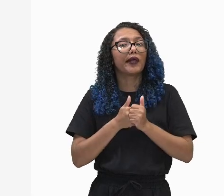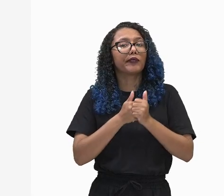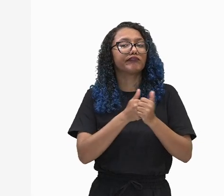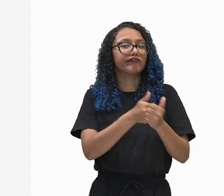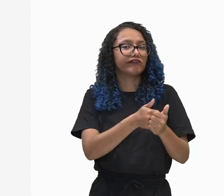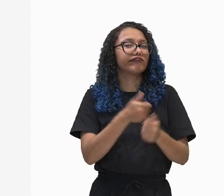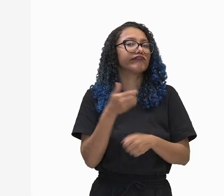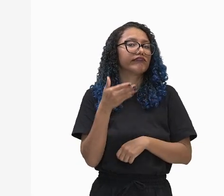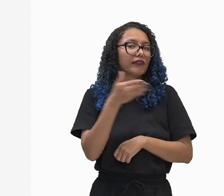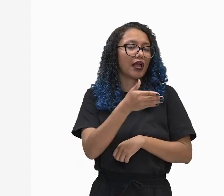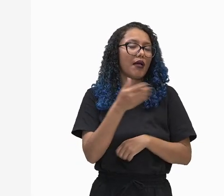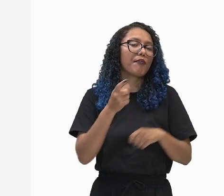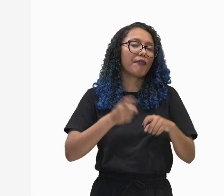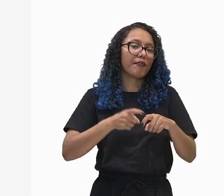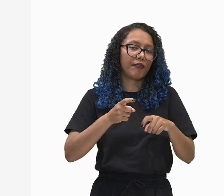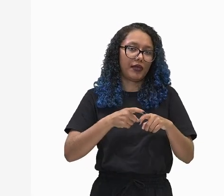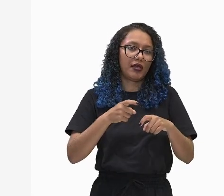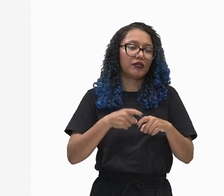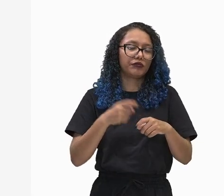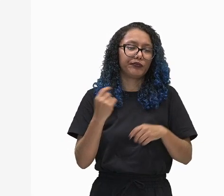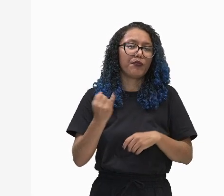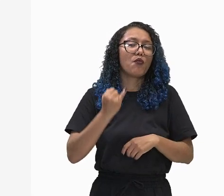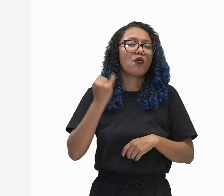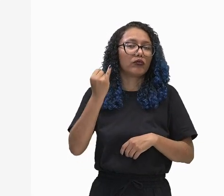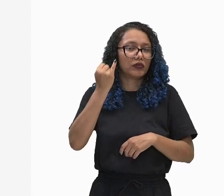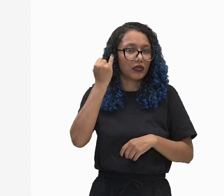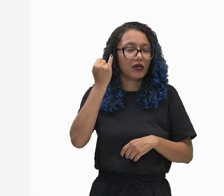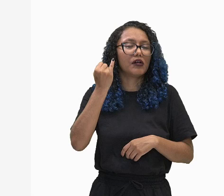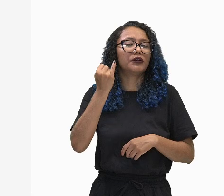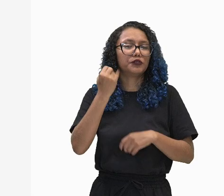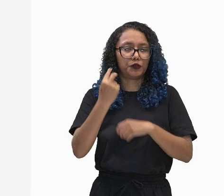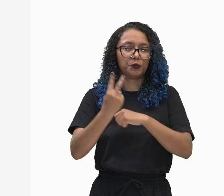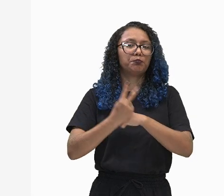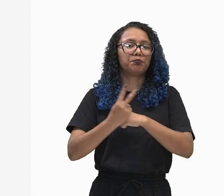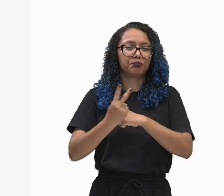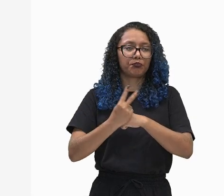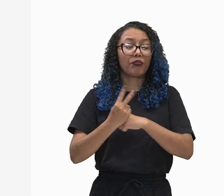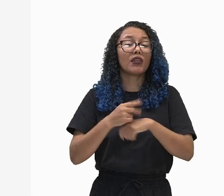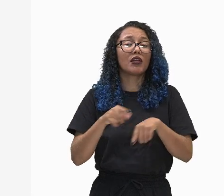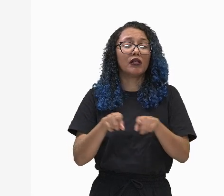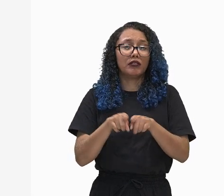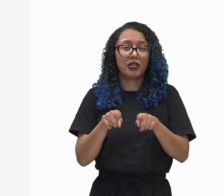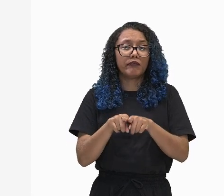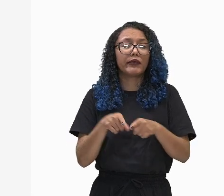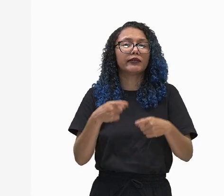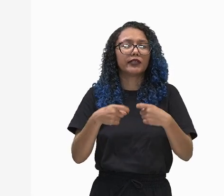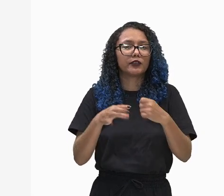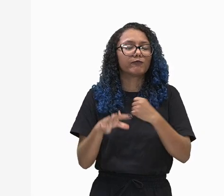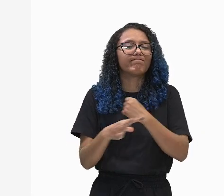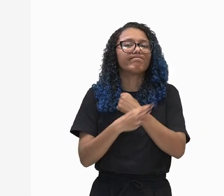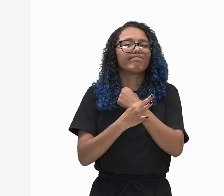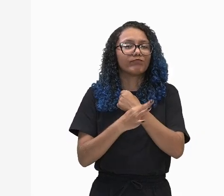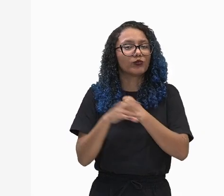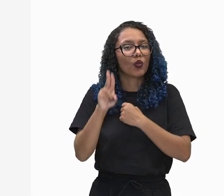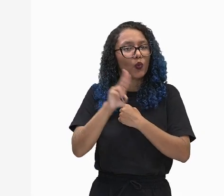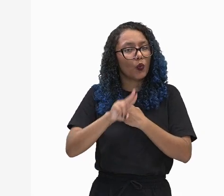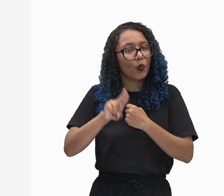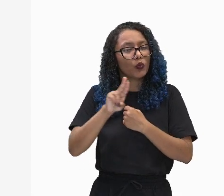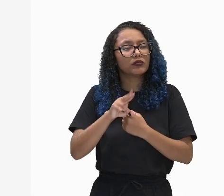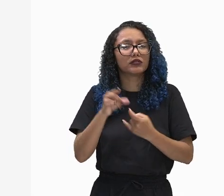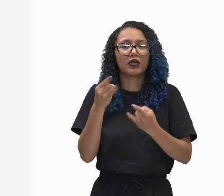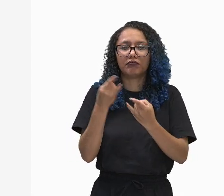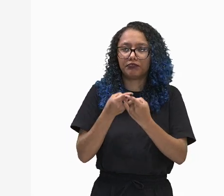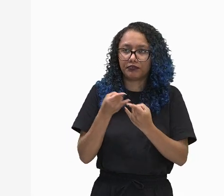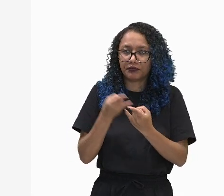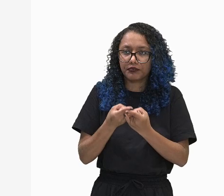necessário ter esse autocuidado, praticar sexo seguro, usando os preservativos, e